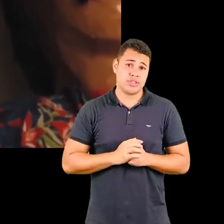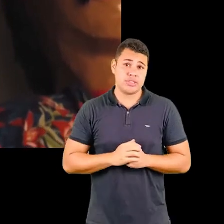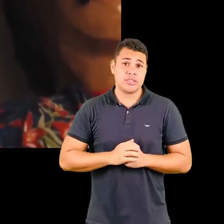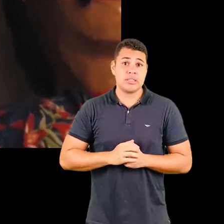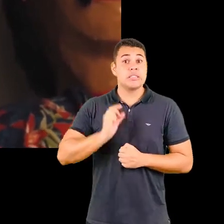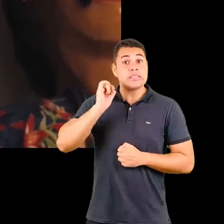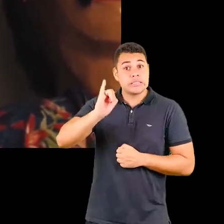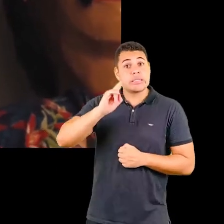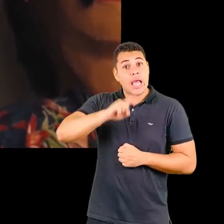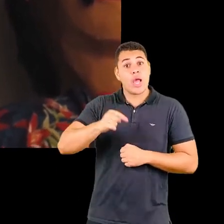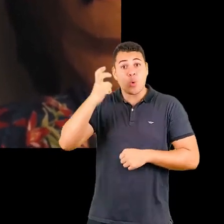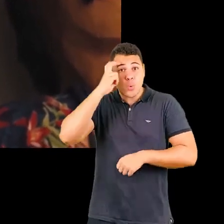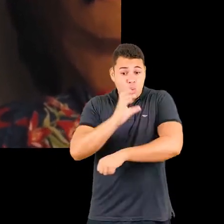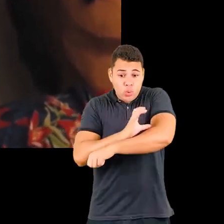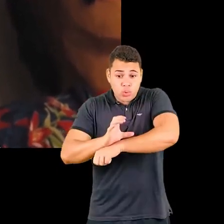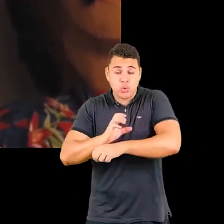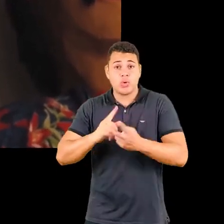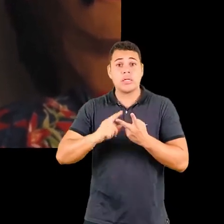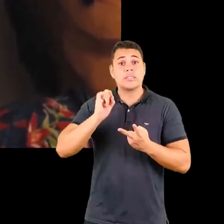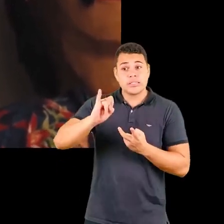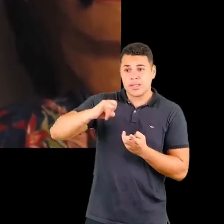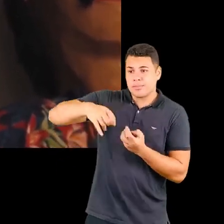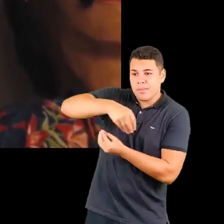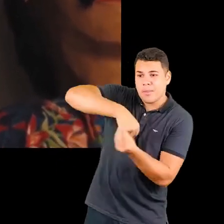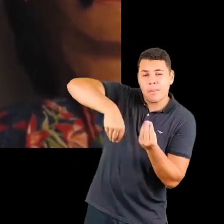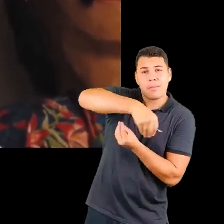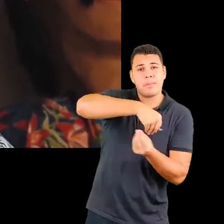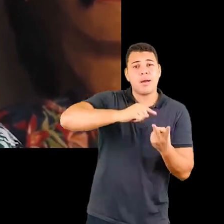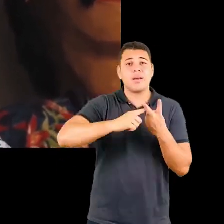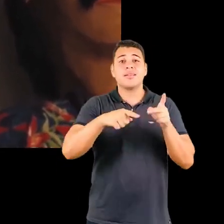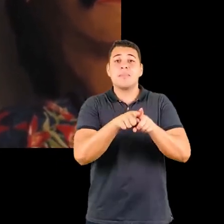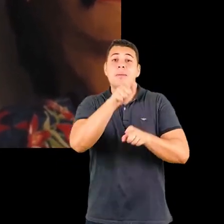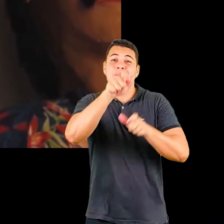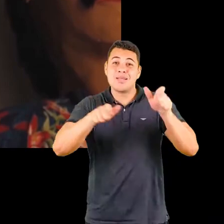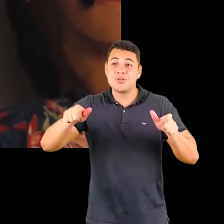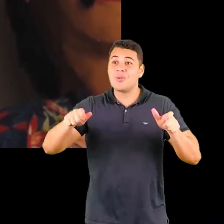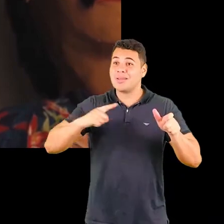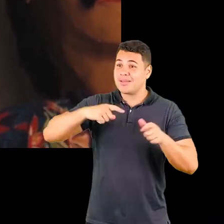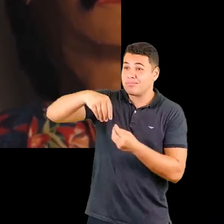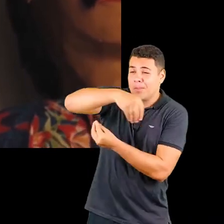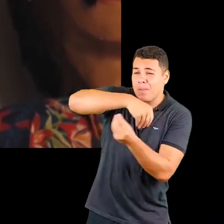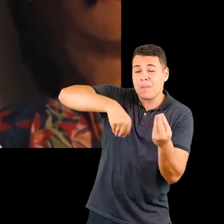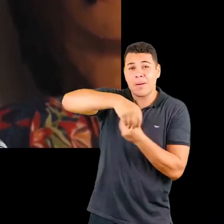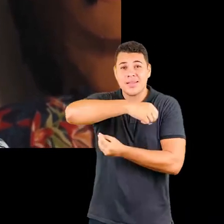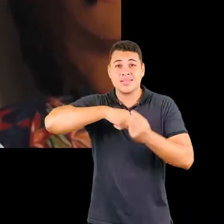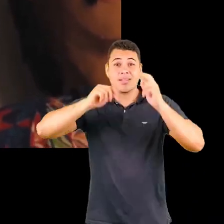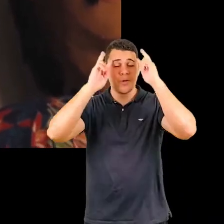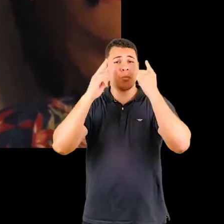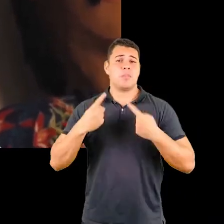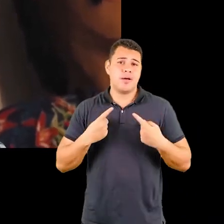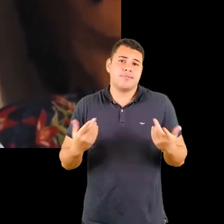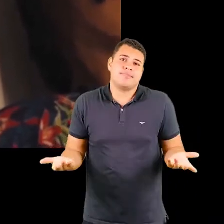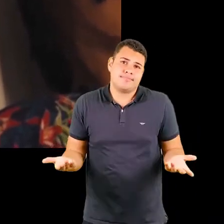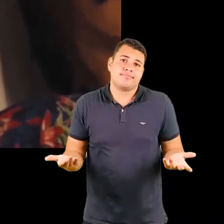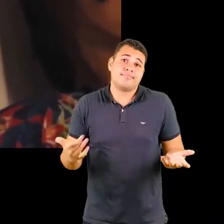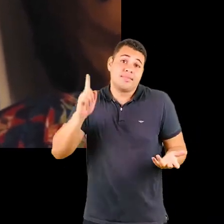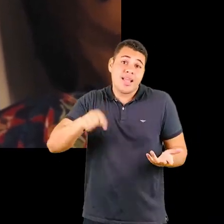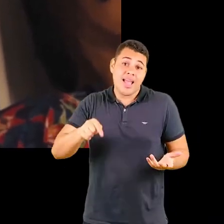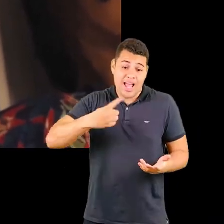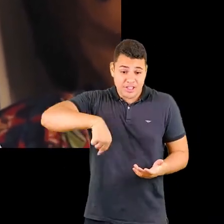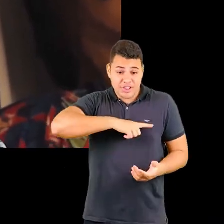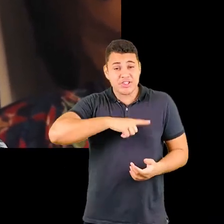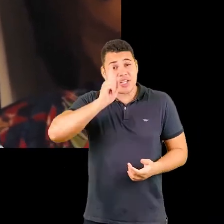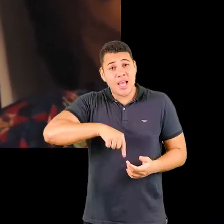as culturas, né? Se misturar as pessoas, né? Ser humano. Aí nós somos parte.